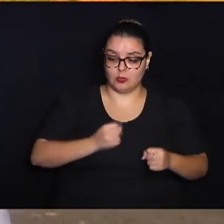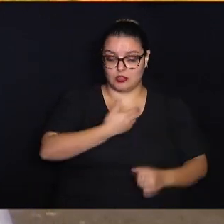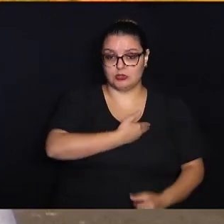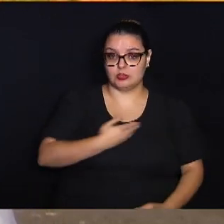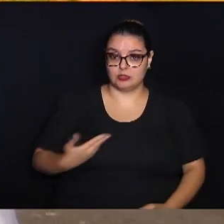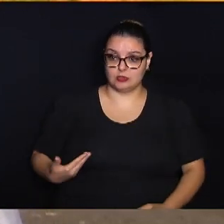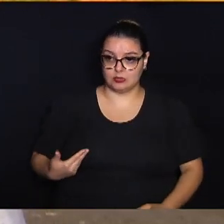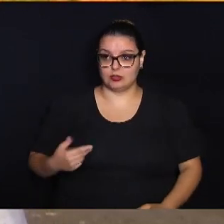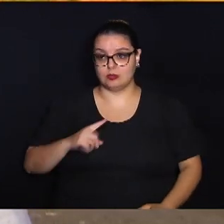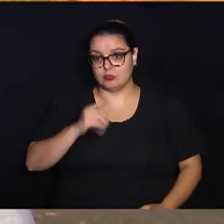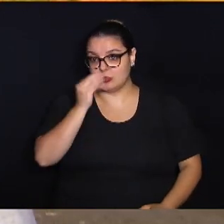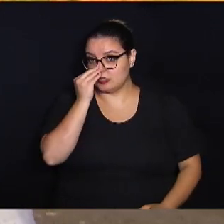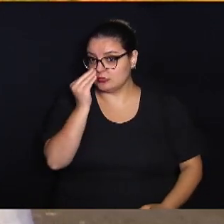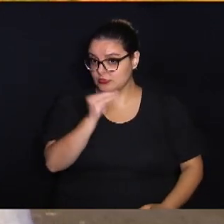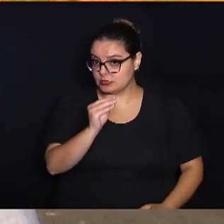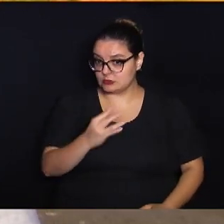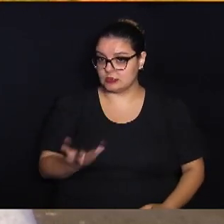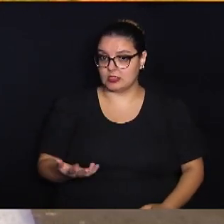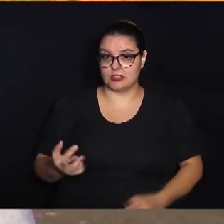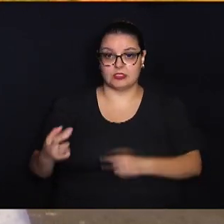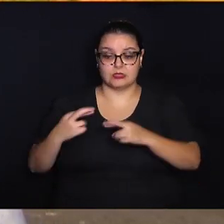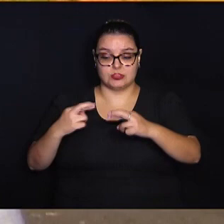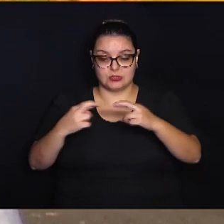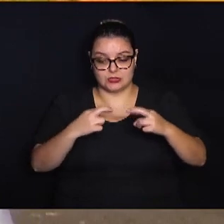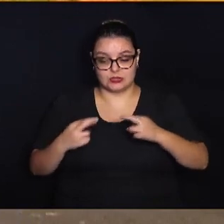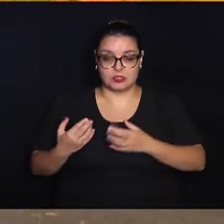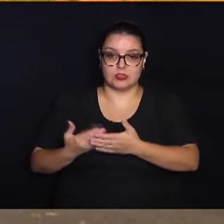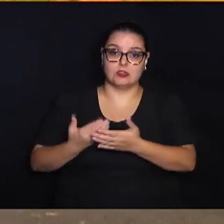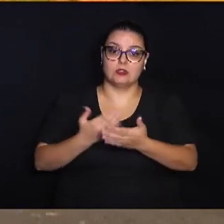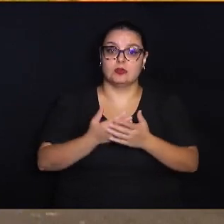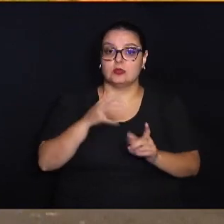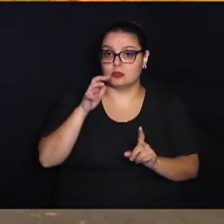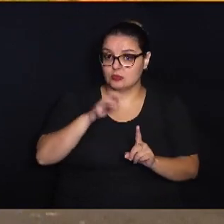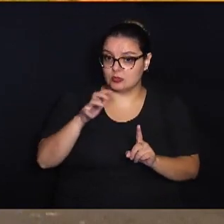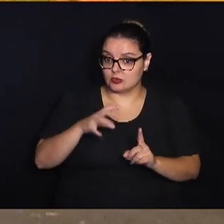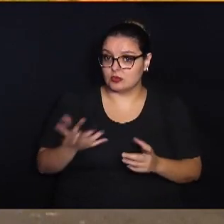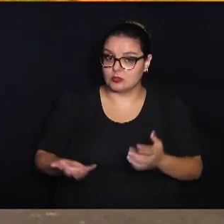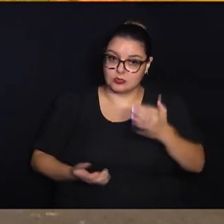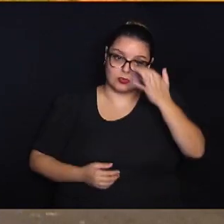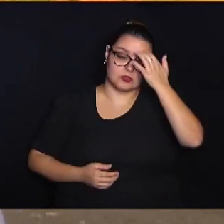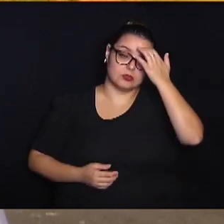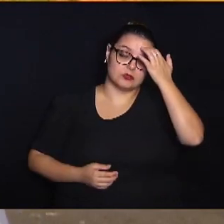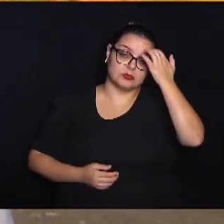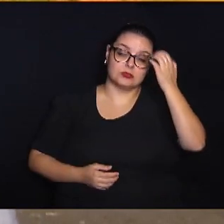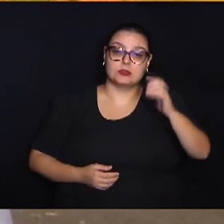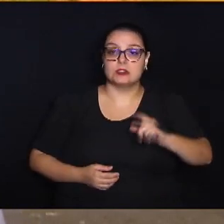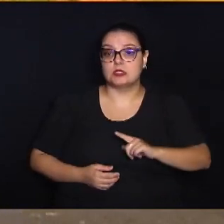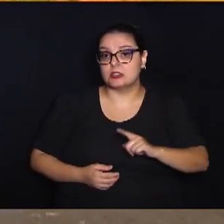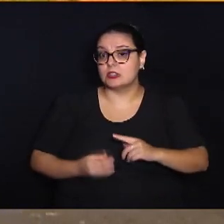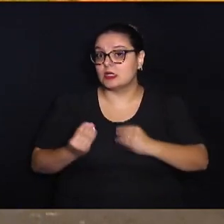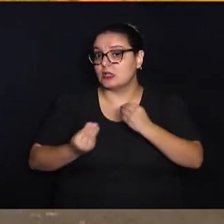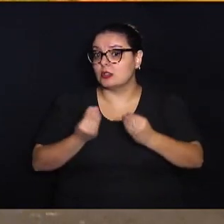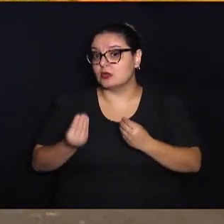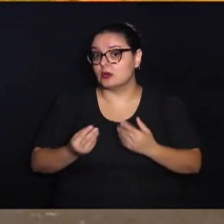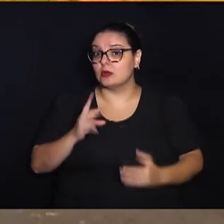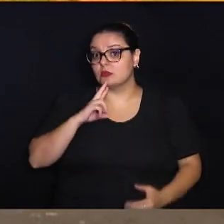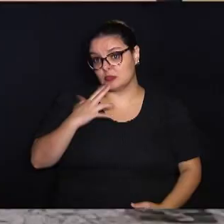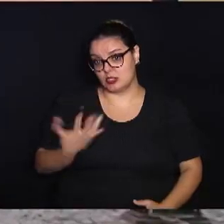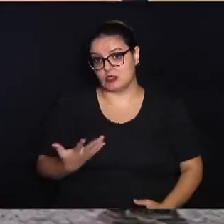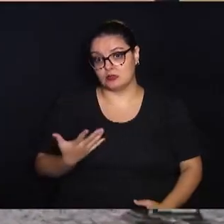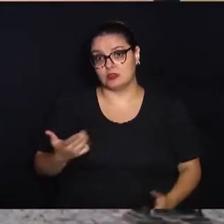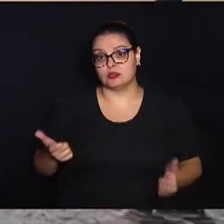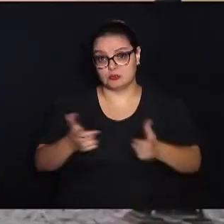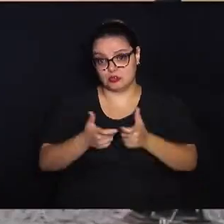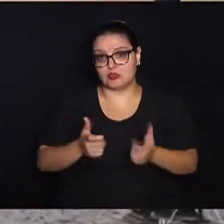não deixar de analisar e estudar os impactos que isso causa, né, e como tudo isso pode ser